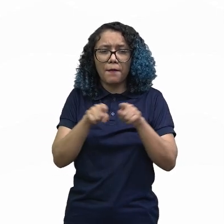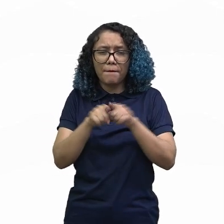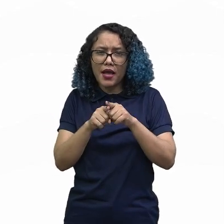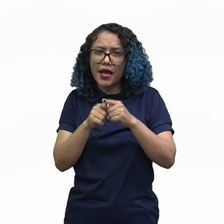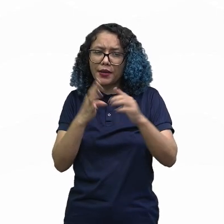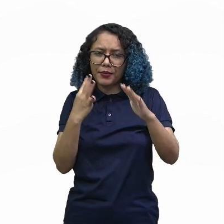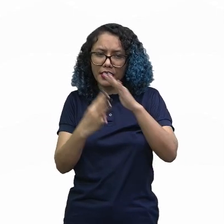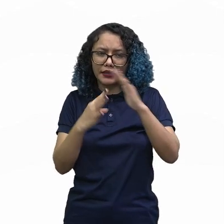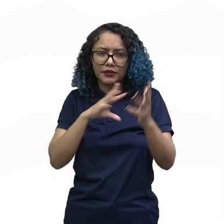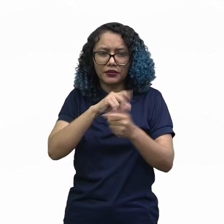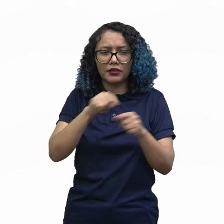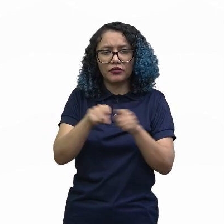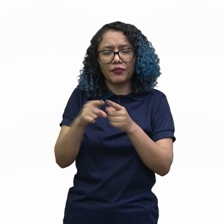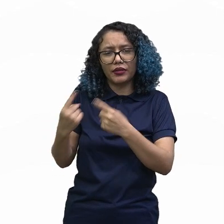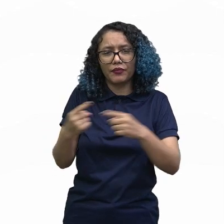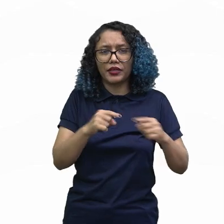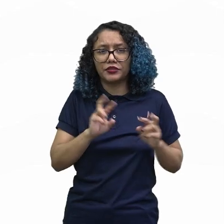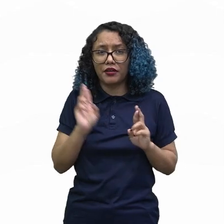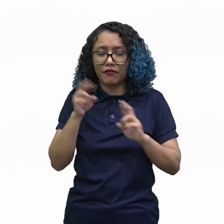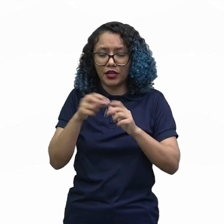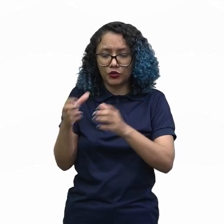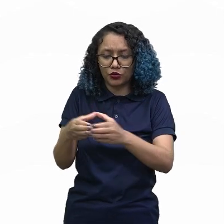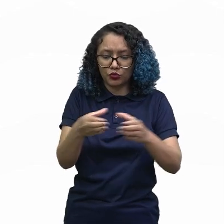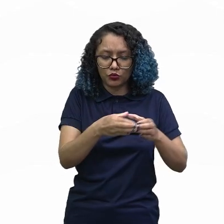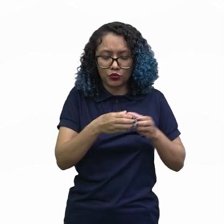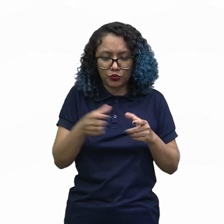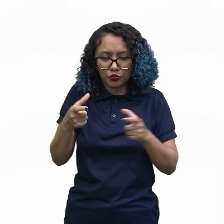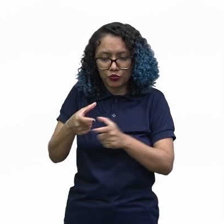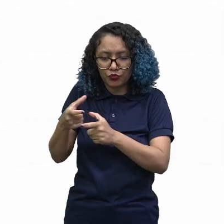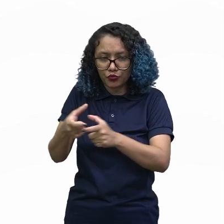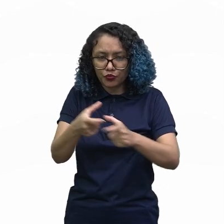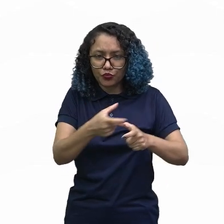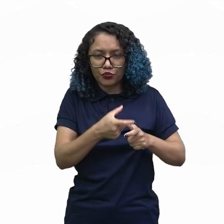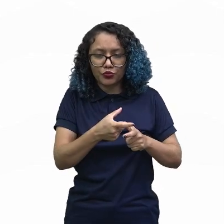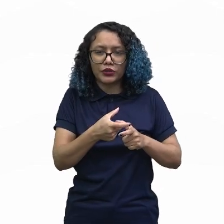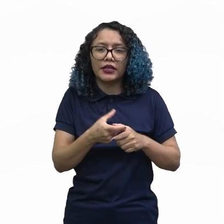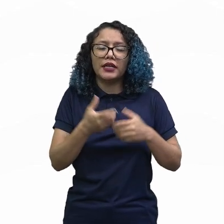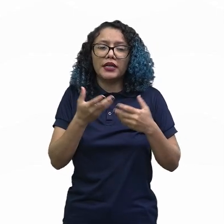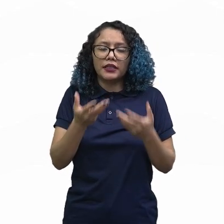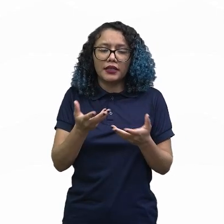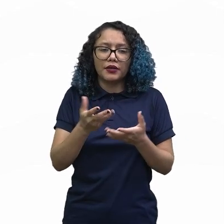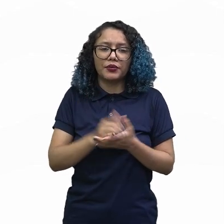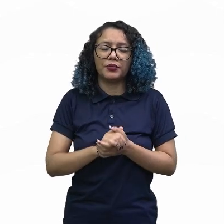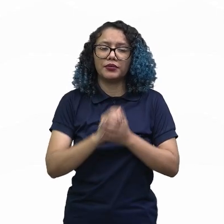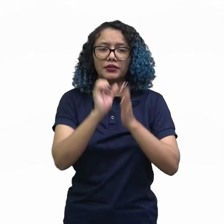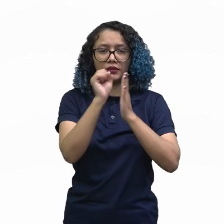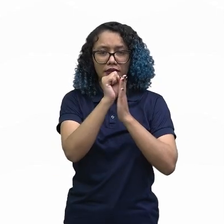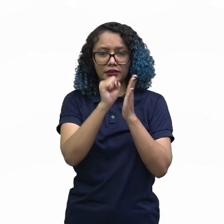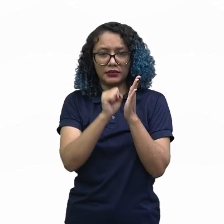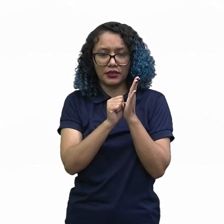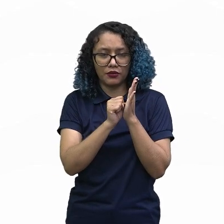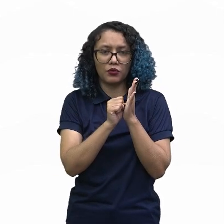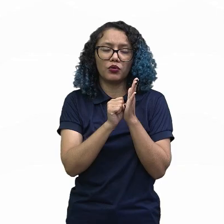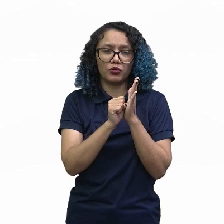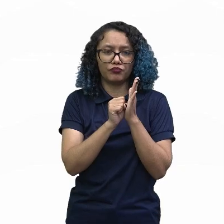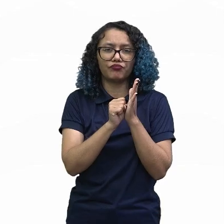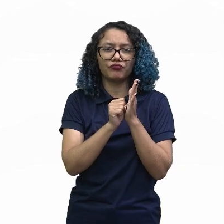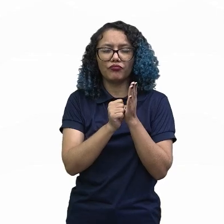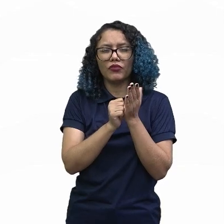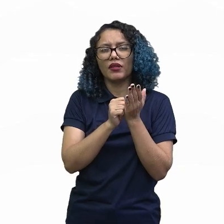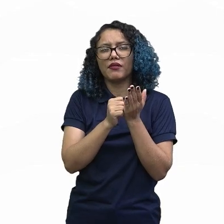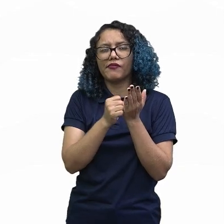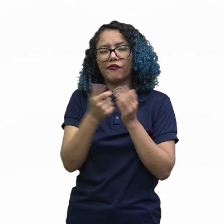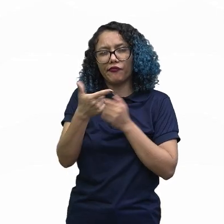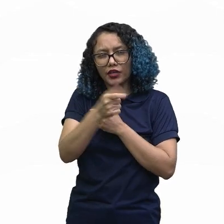sobre minorias. Então, o século XX, que vivenciou todo aquele processo de descolonização na